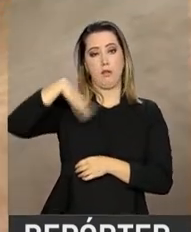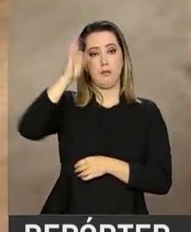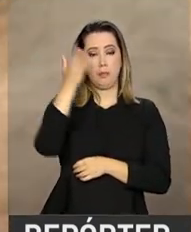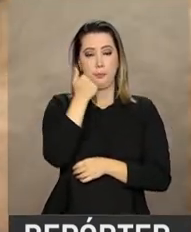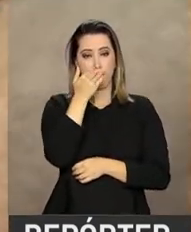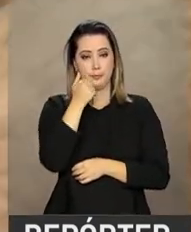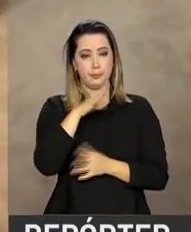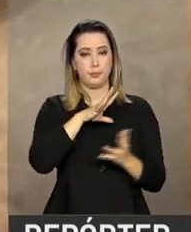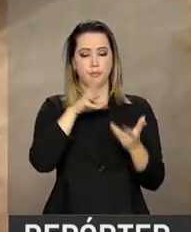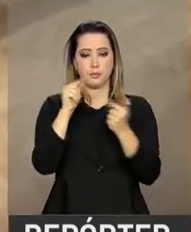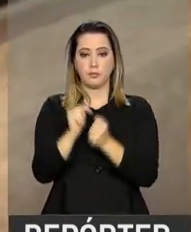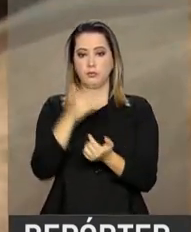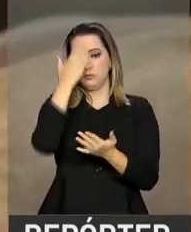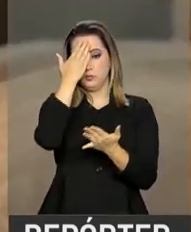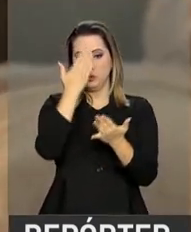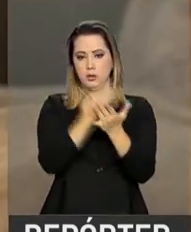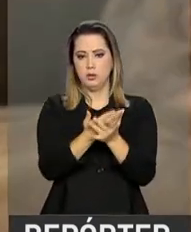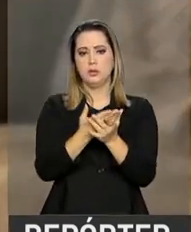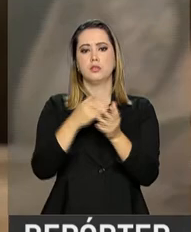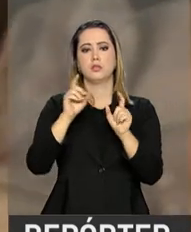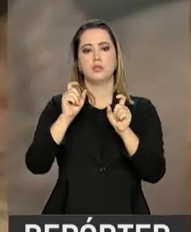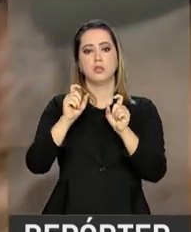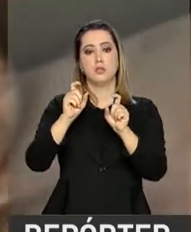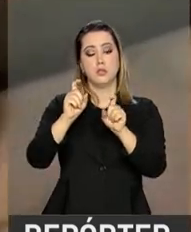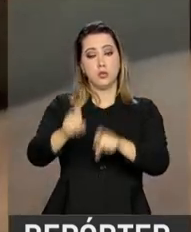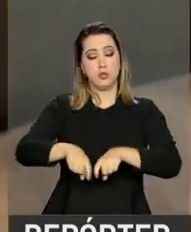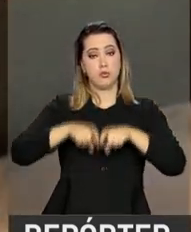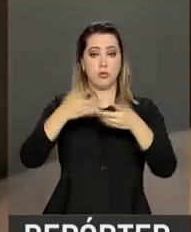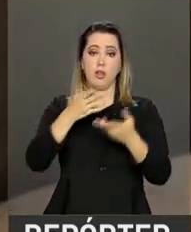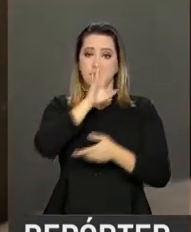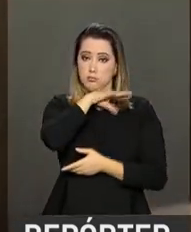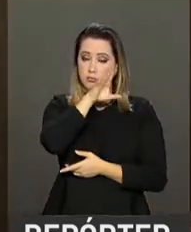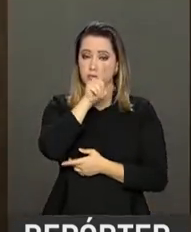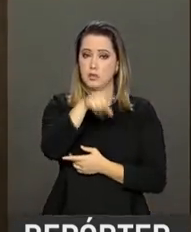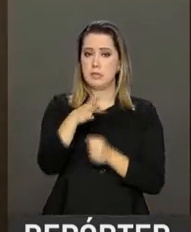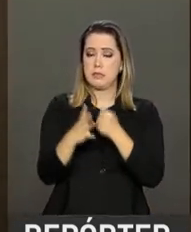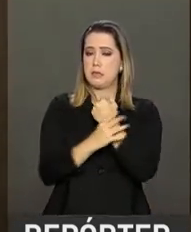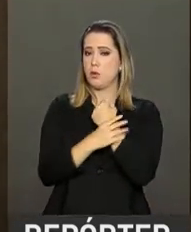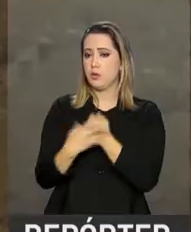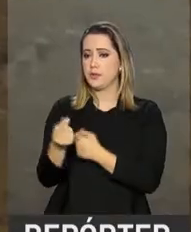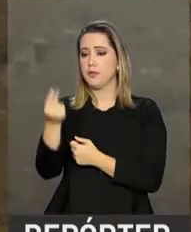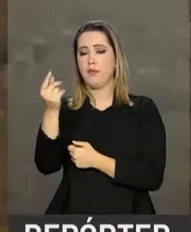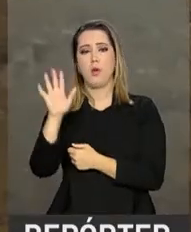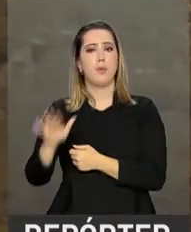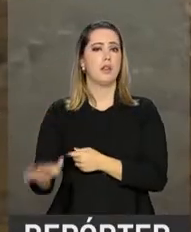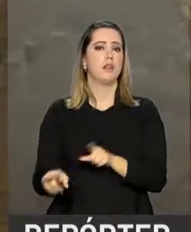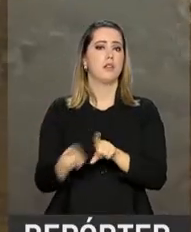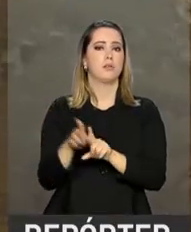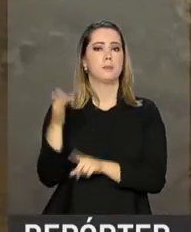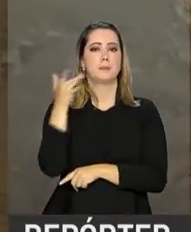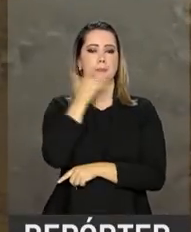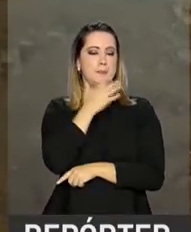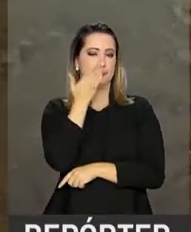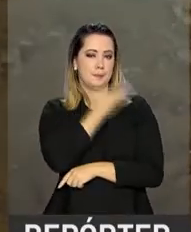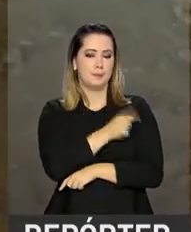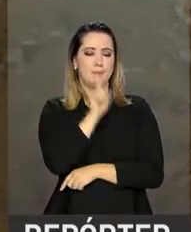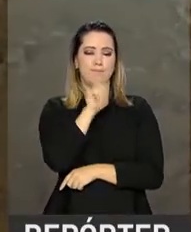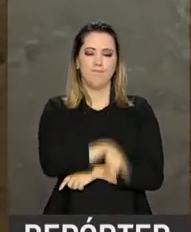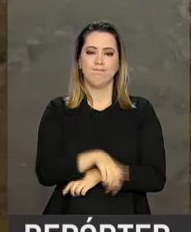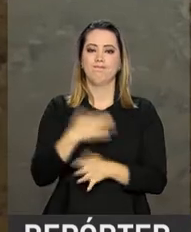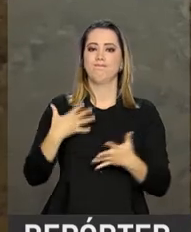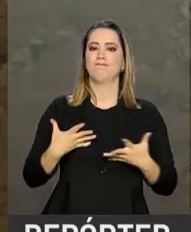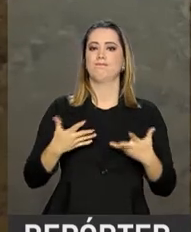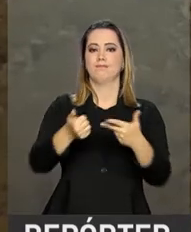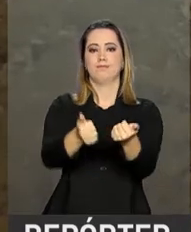mundo confiança na produção profissional e eficiente segurança preço acessível e claro o sabor são algumas das qualidades